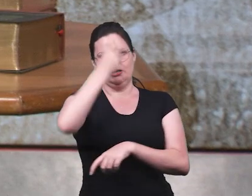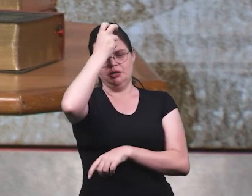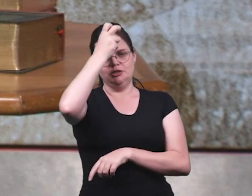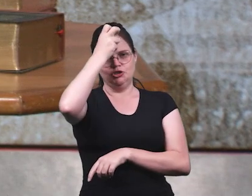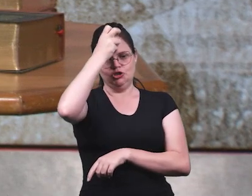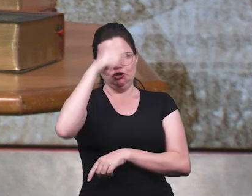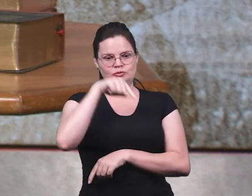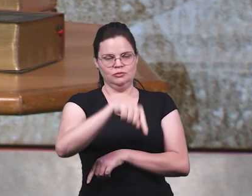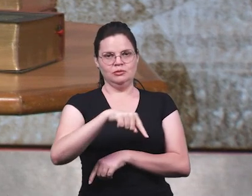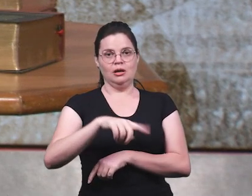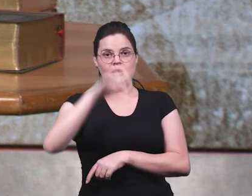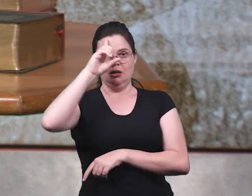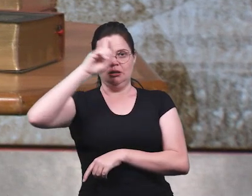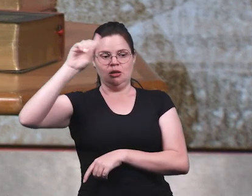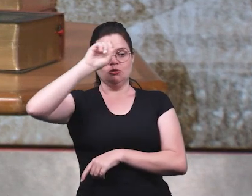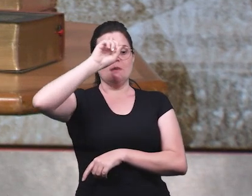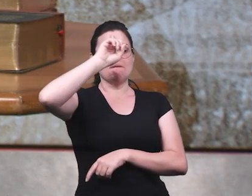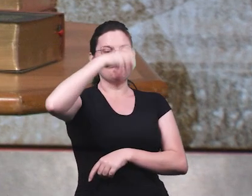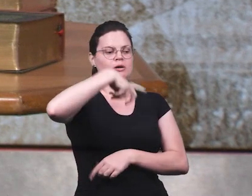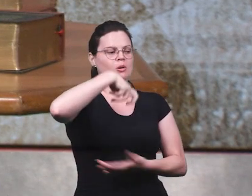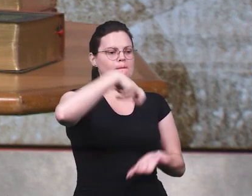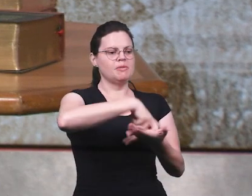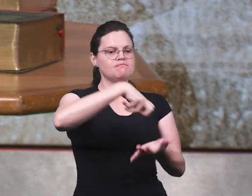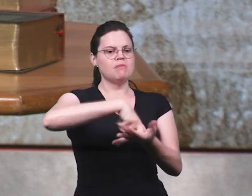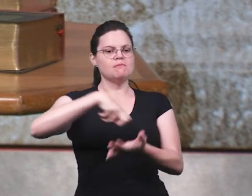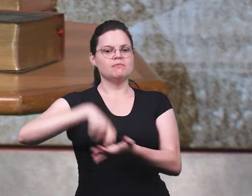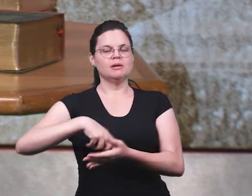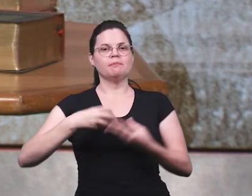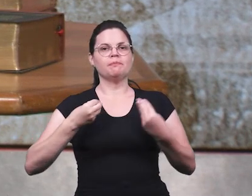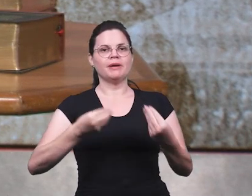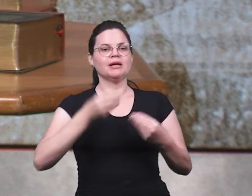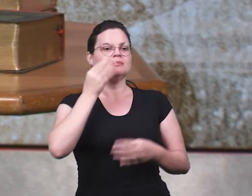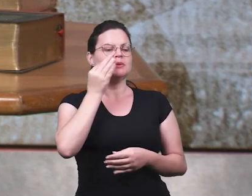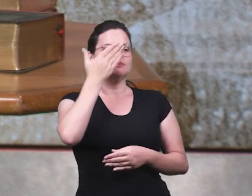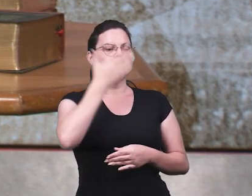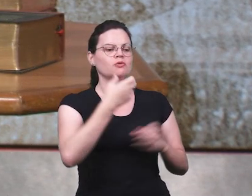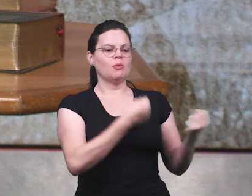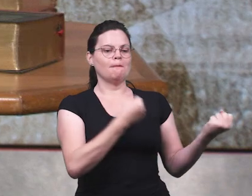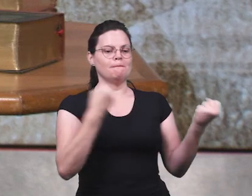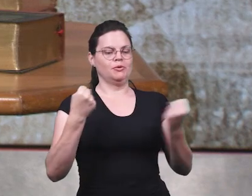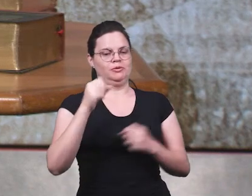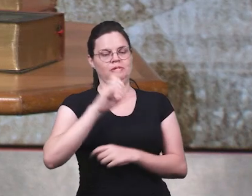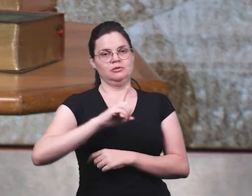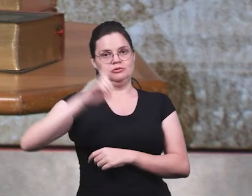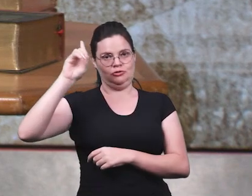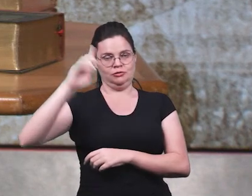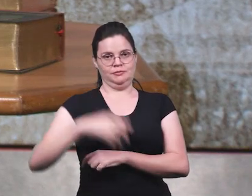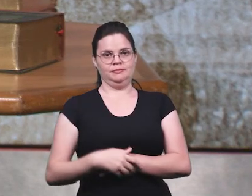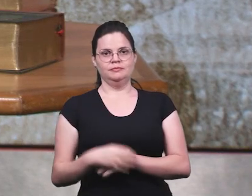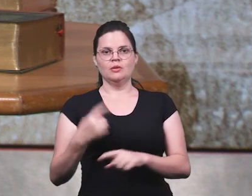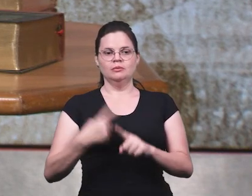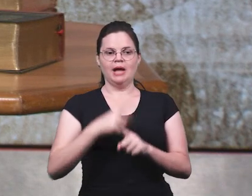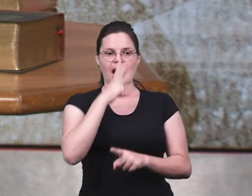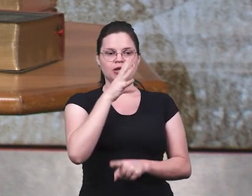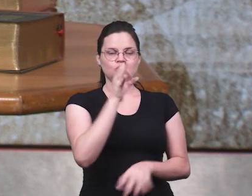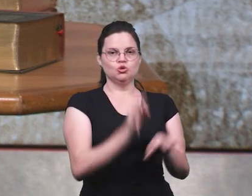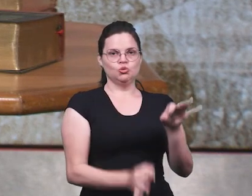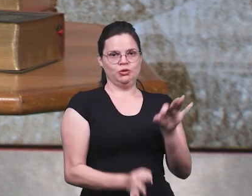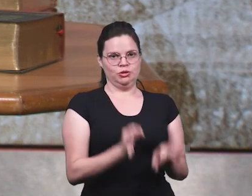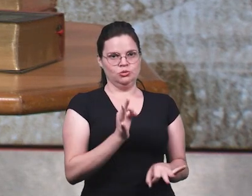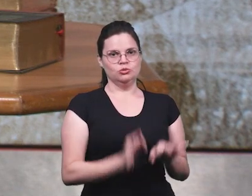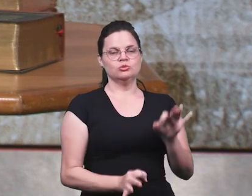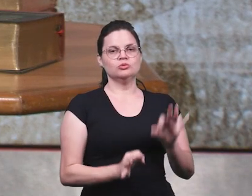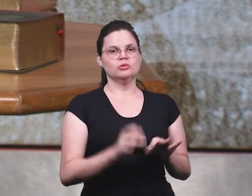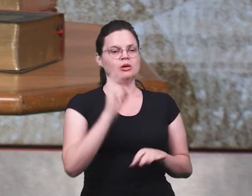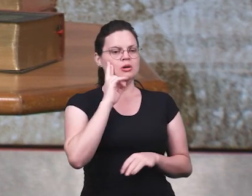ele dar sinais da operação do seu poder, porque com grandes juízos o Senhor